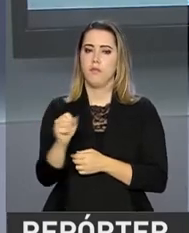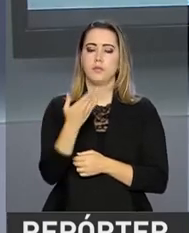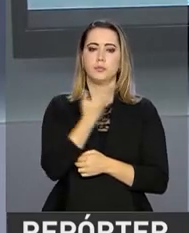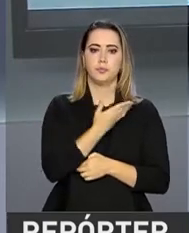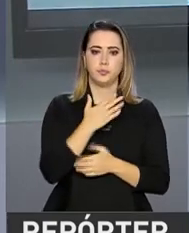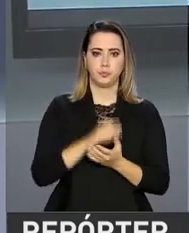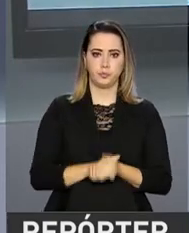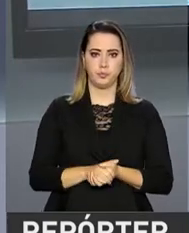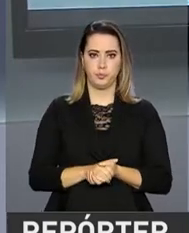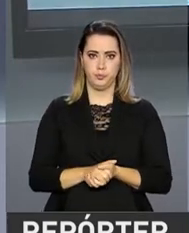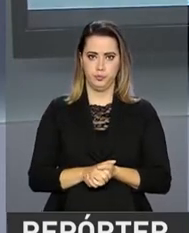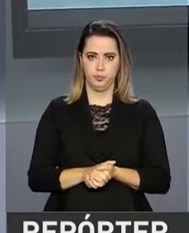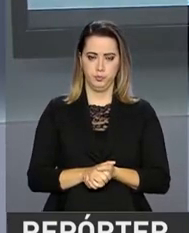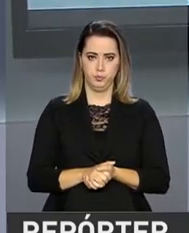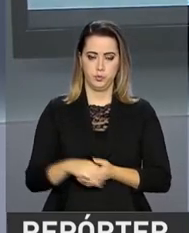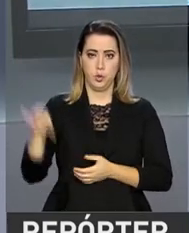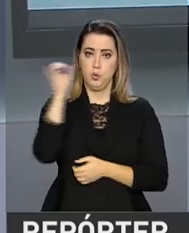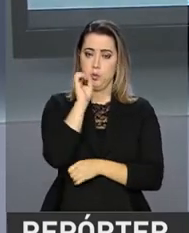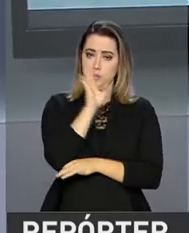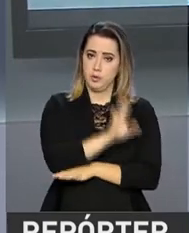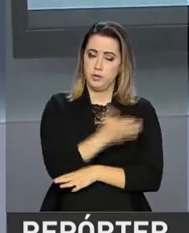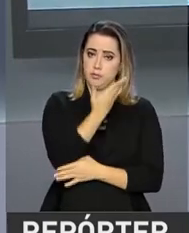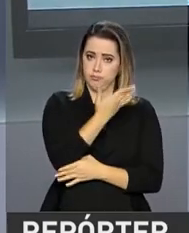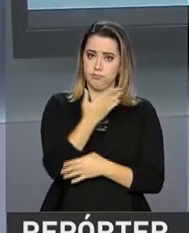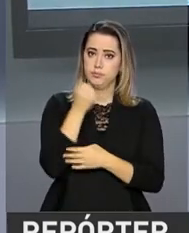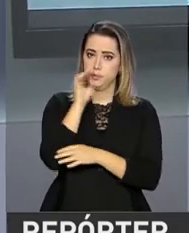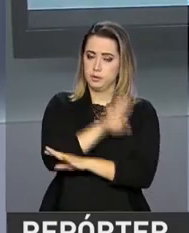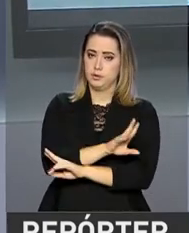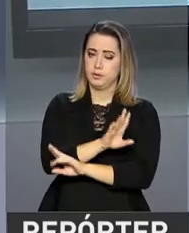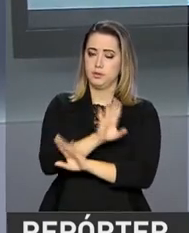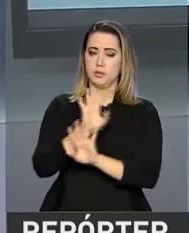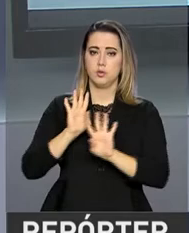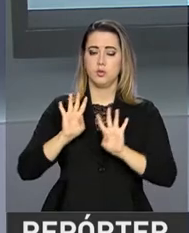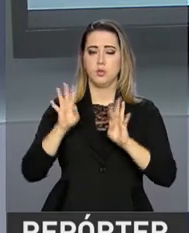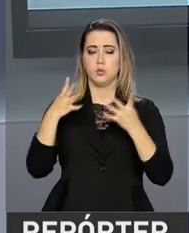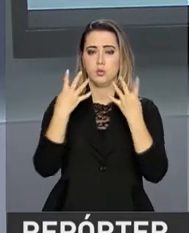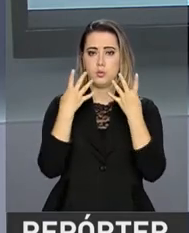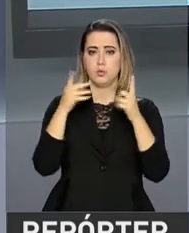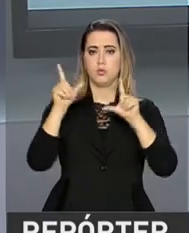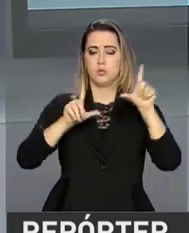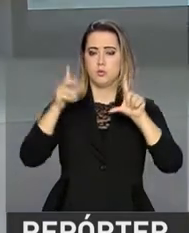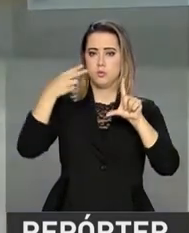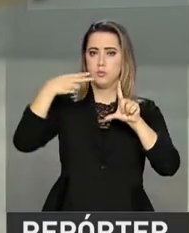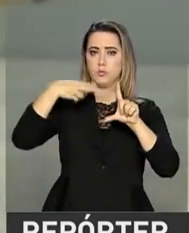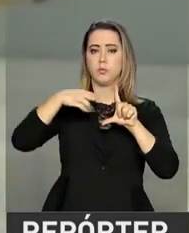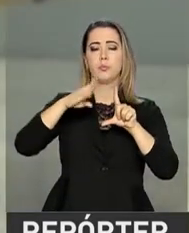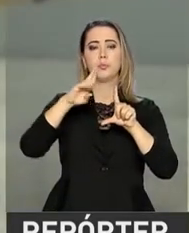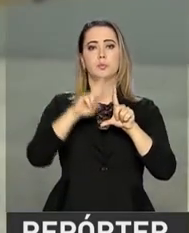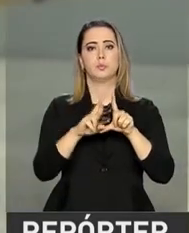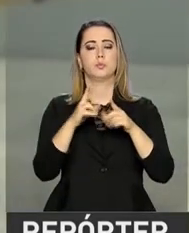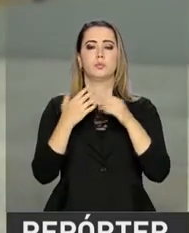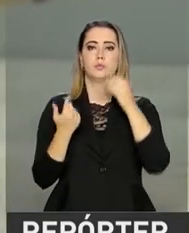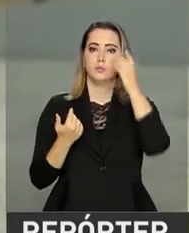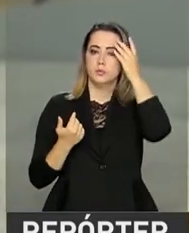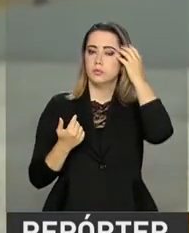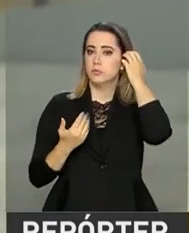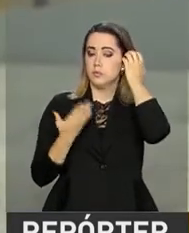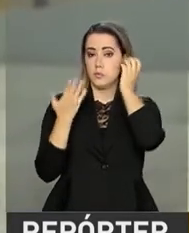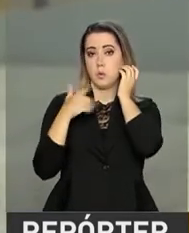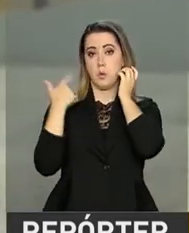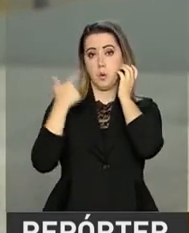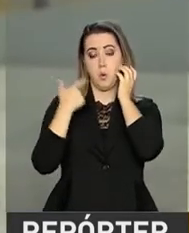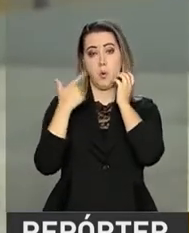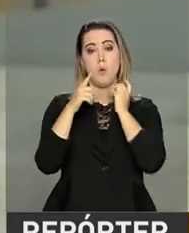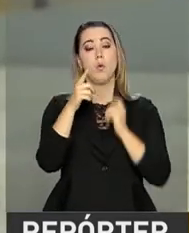boa tarde pra você bota está boa tarde boa tarde a todos que nos assistem na tv nbr monta isso a londres na inglaterra